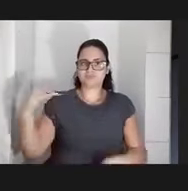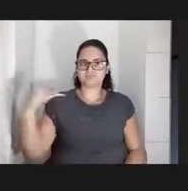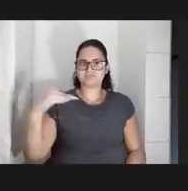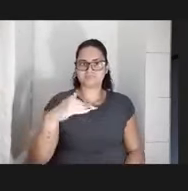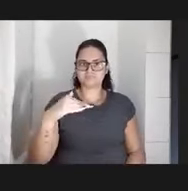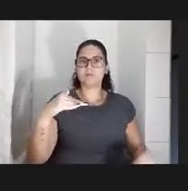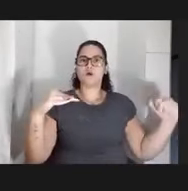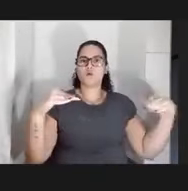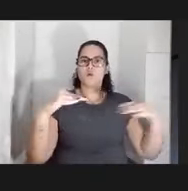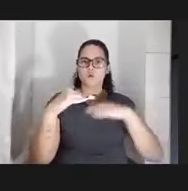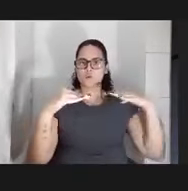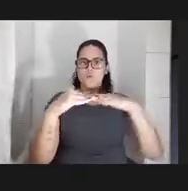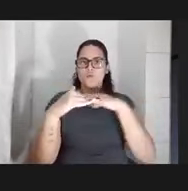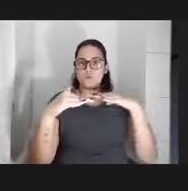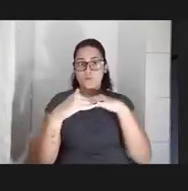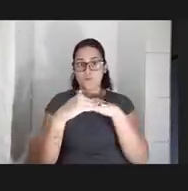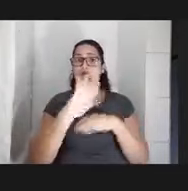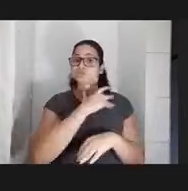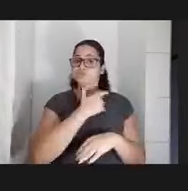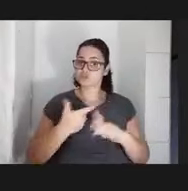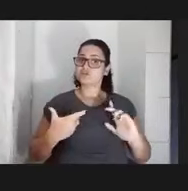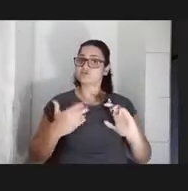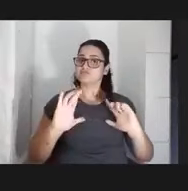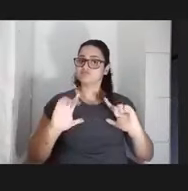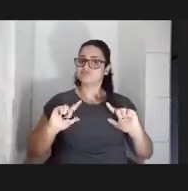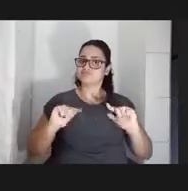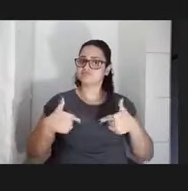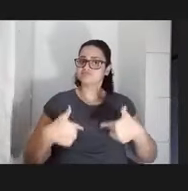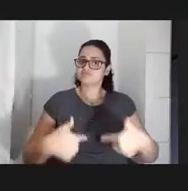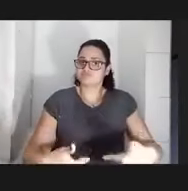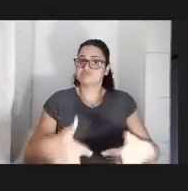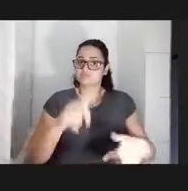assim o Estado deve se comportar e seus governantes